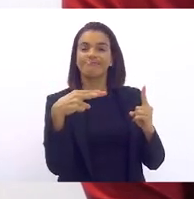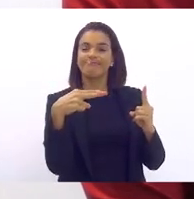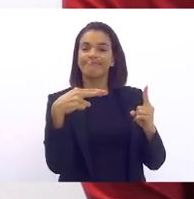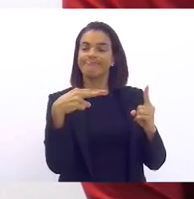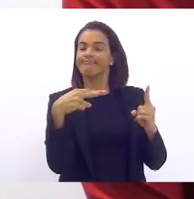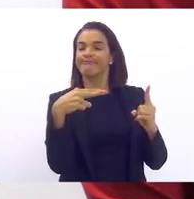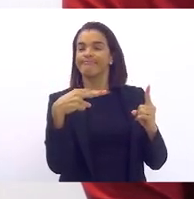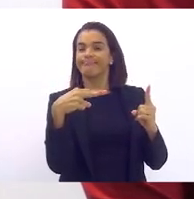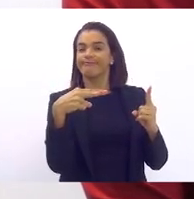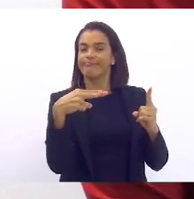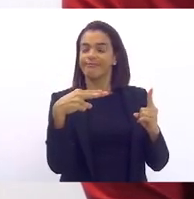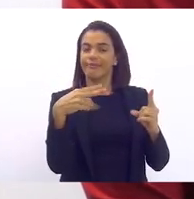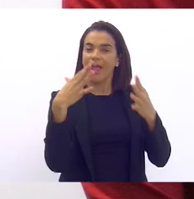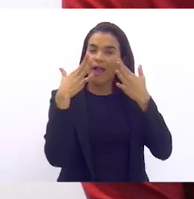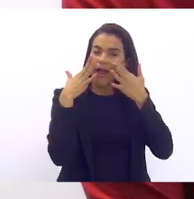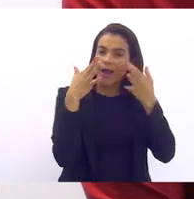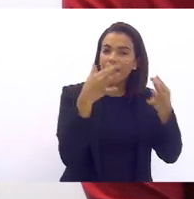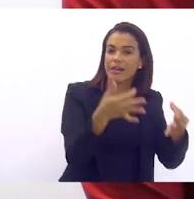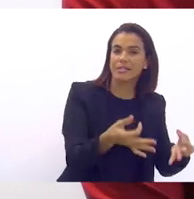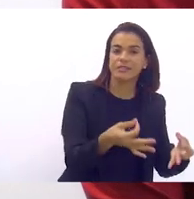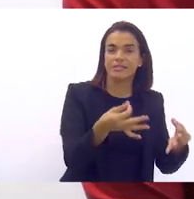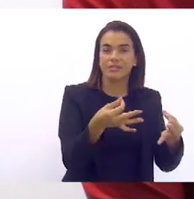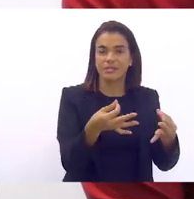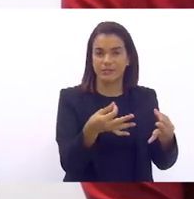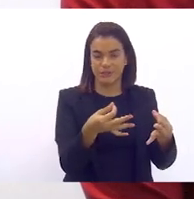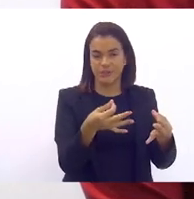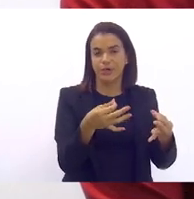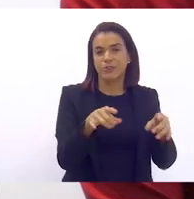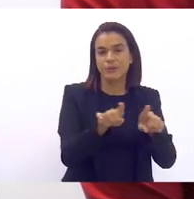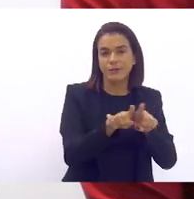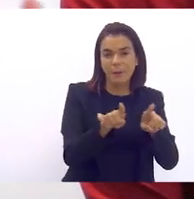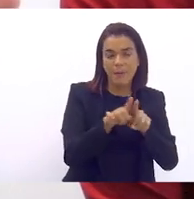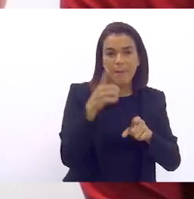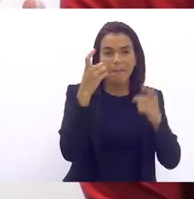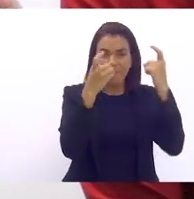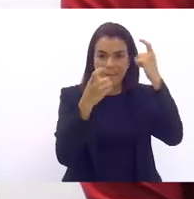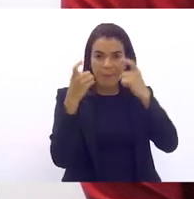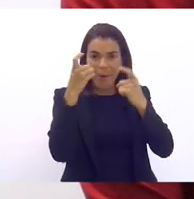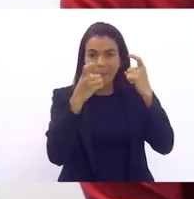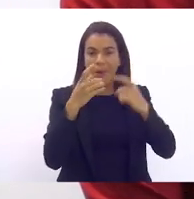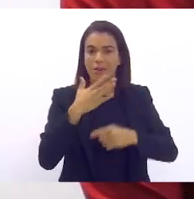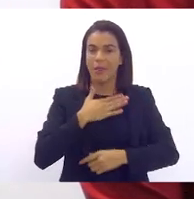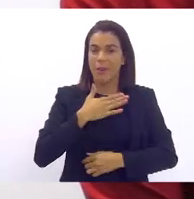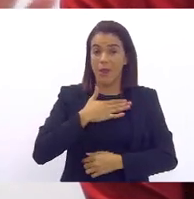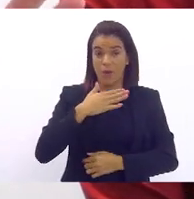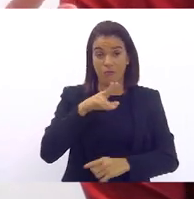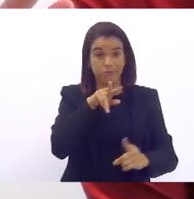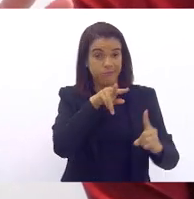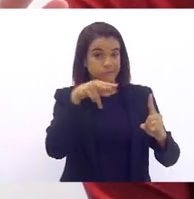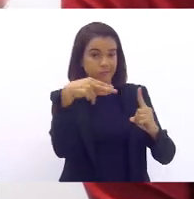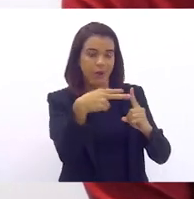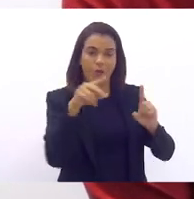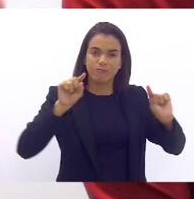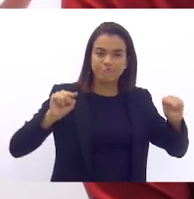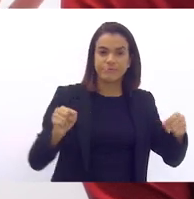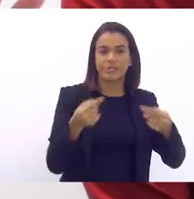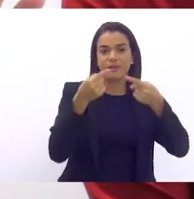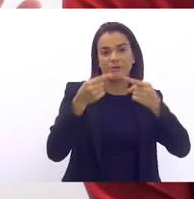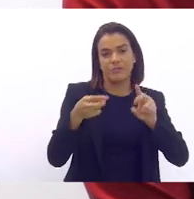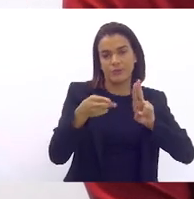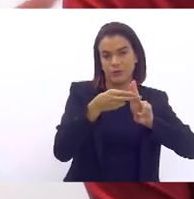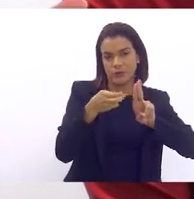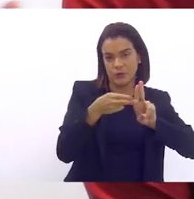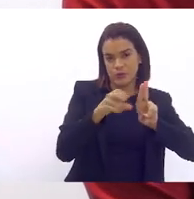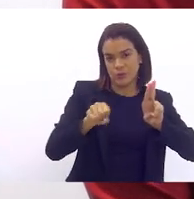eu diria atencioso aquilo que se transforma do meu ponto de vista como um dos maiores desafios do Sistema Único de Saúde